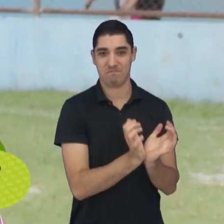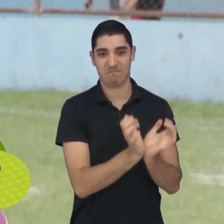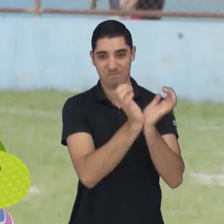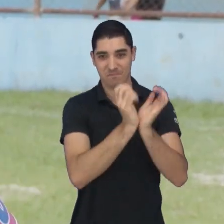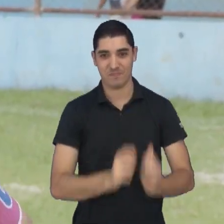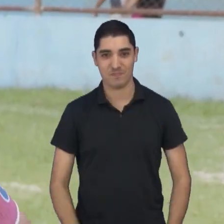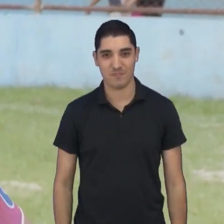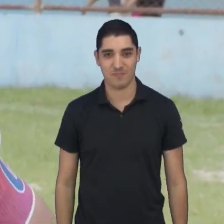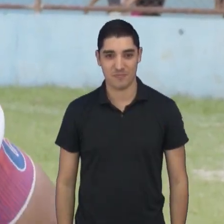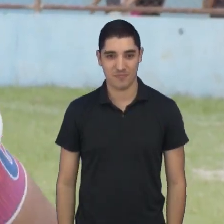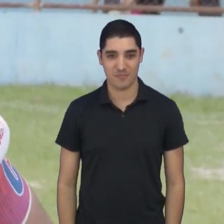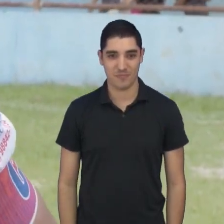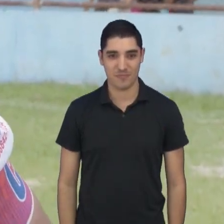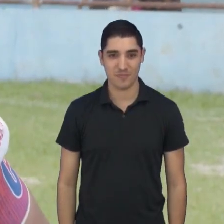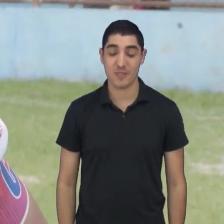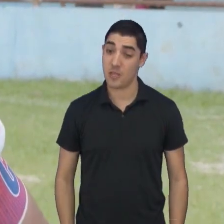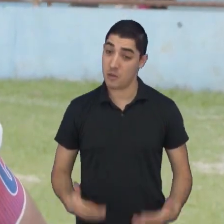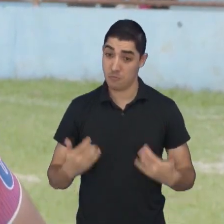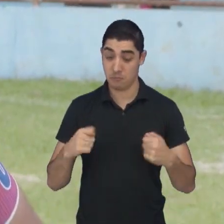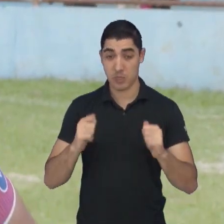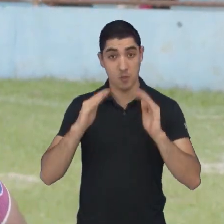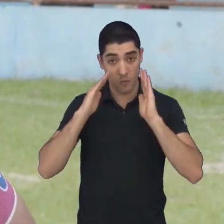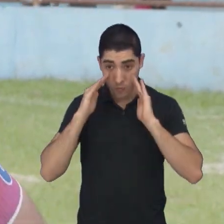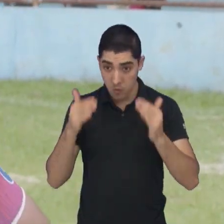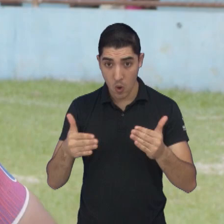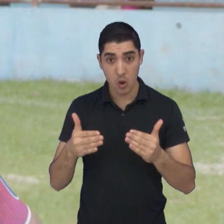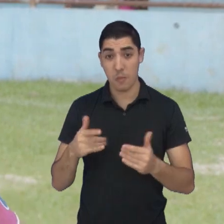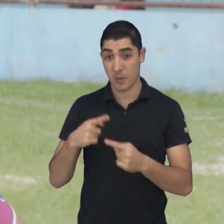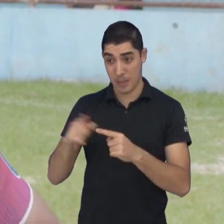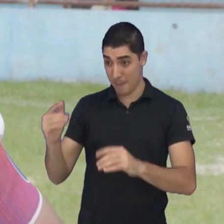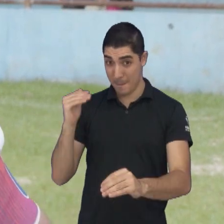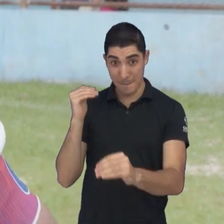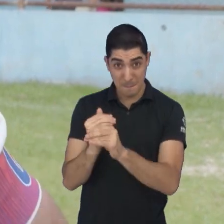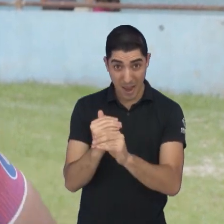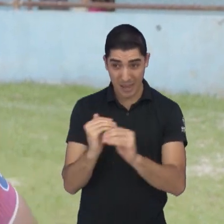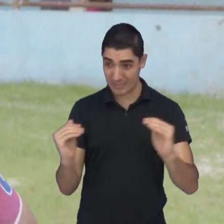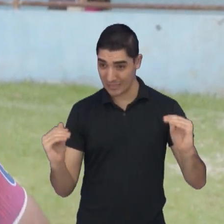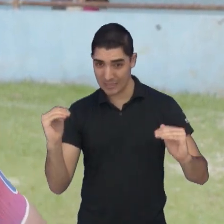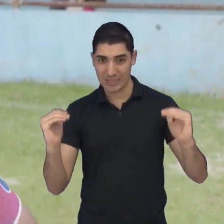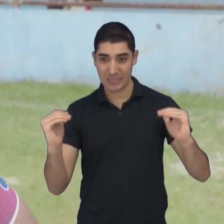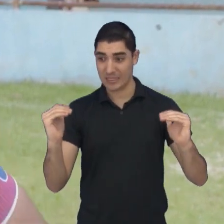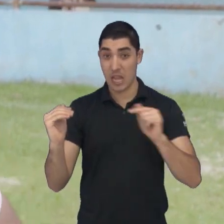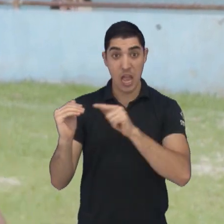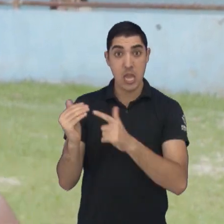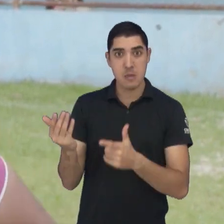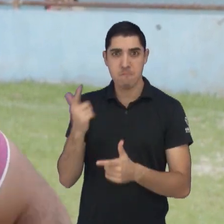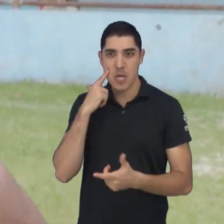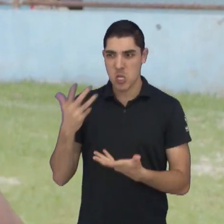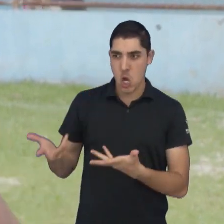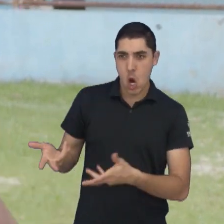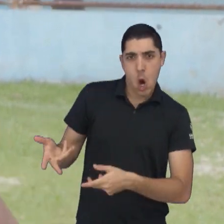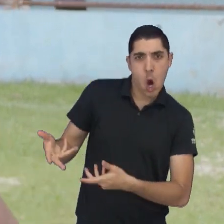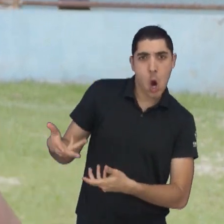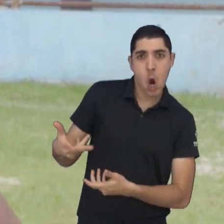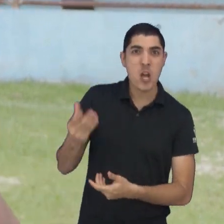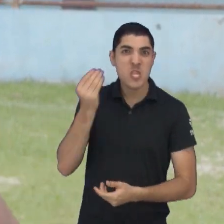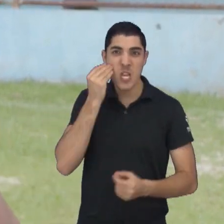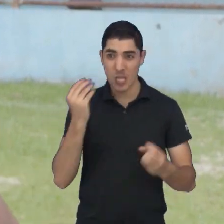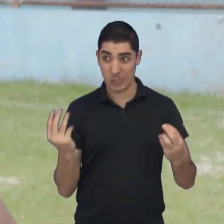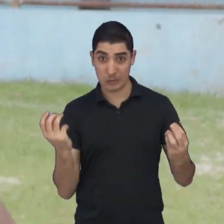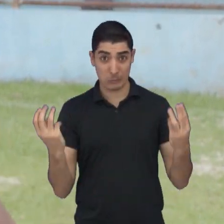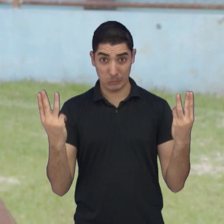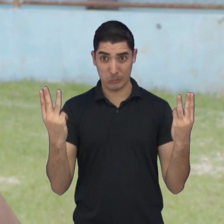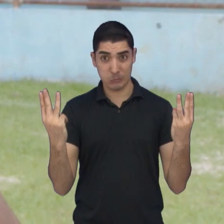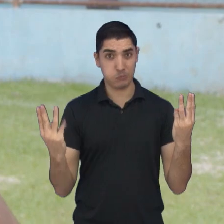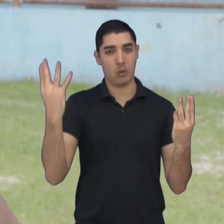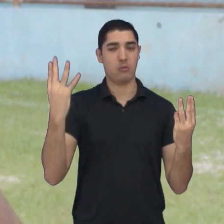que ter cabeça fria, porque quando os caras empatam o jogo, os caras vêm com mais sangue quente, quer virar o jogo, então tem que ter mais a cabeça